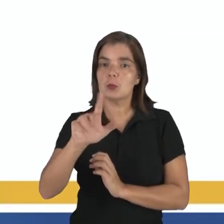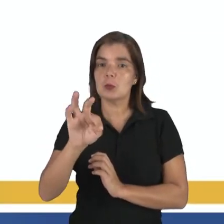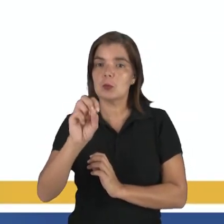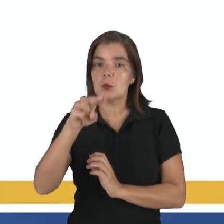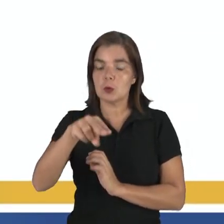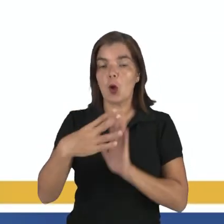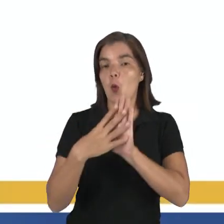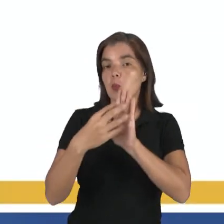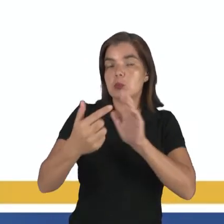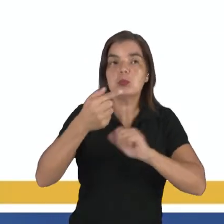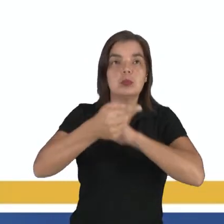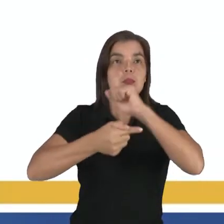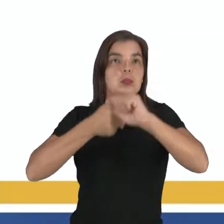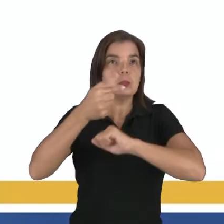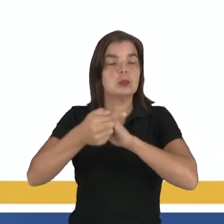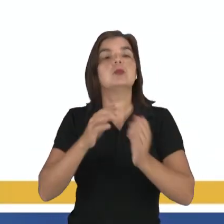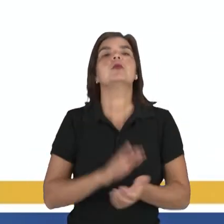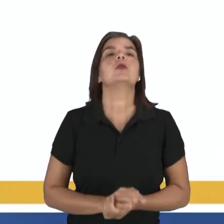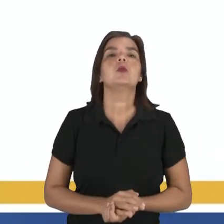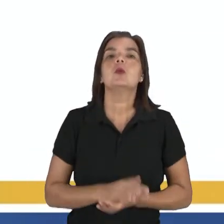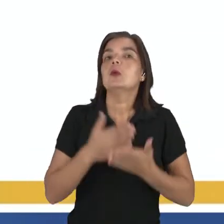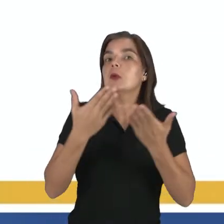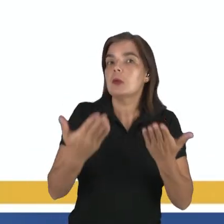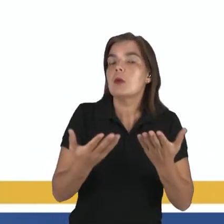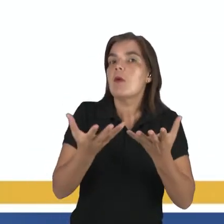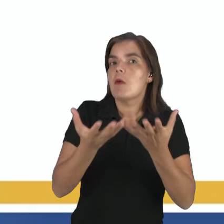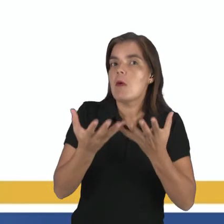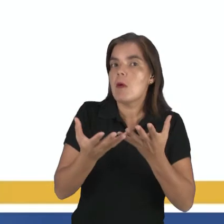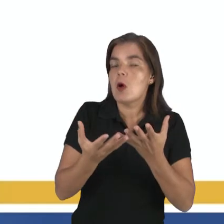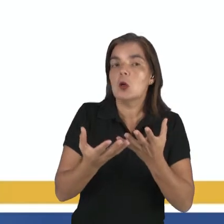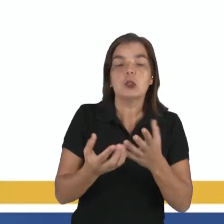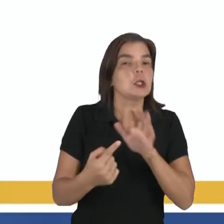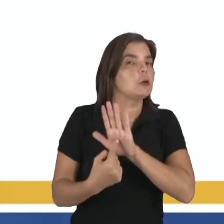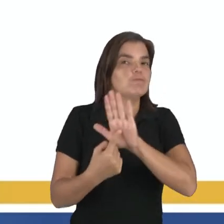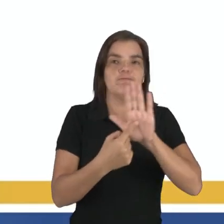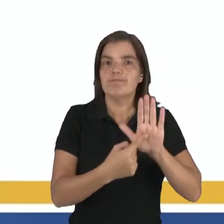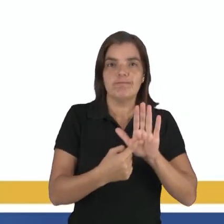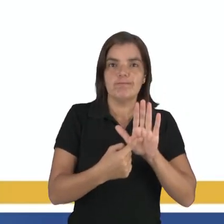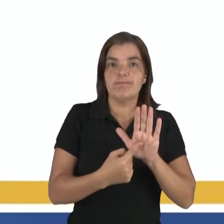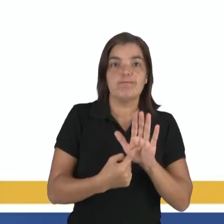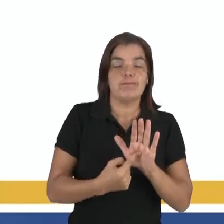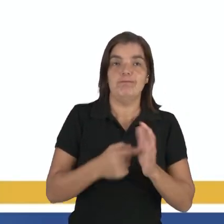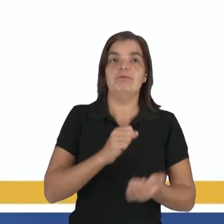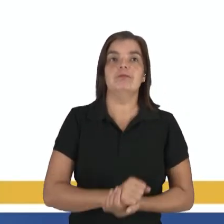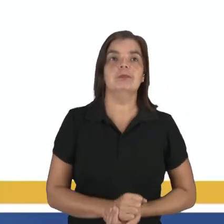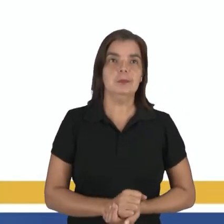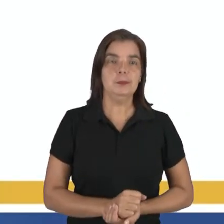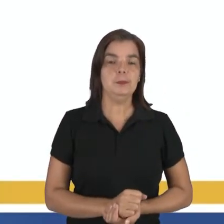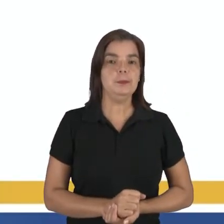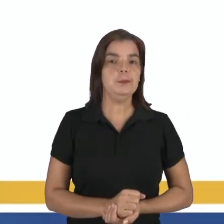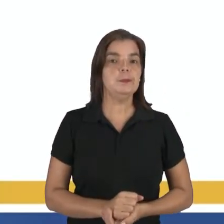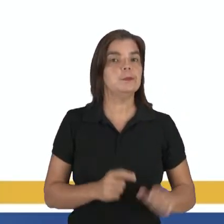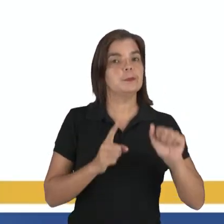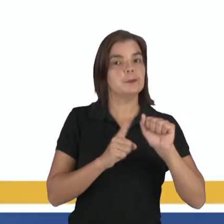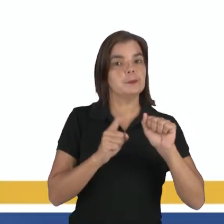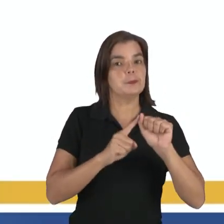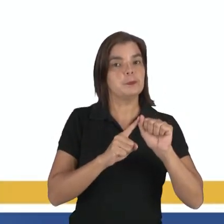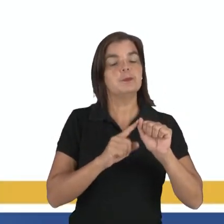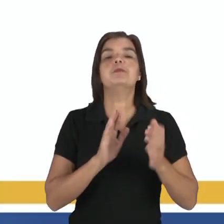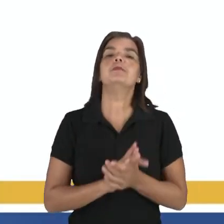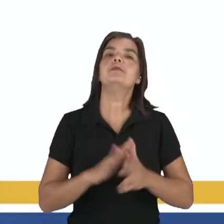Dalton em seu modelo atômico? Então, aqui nessa questão, ele quer um que não apresente, onde ele não citou, ok? Letra